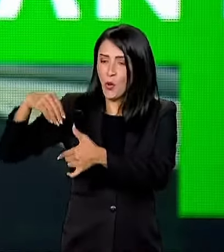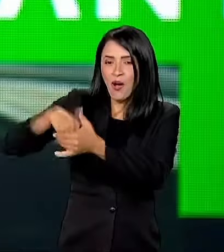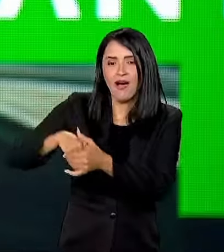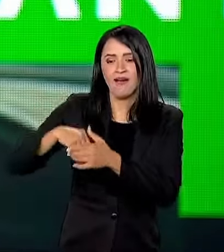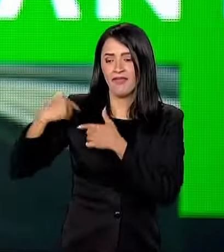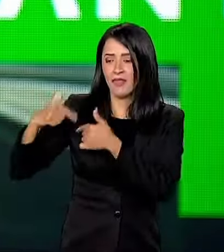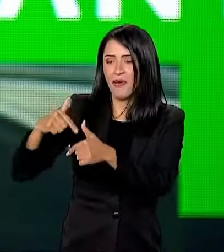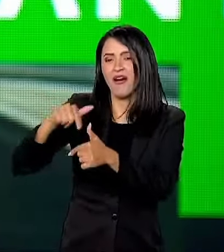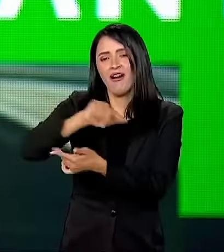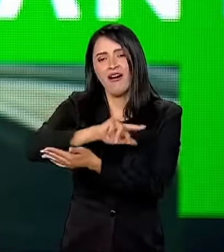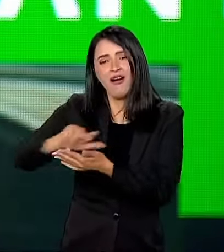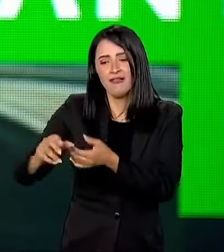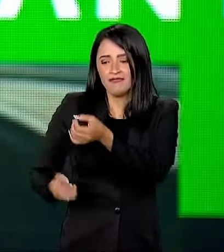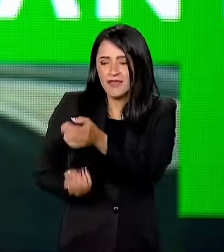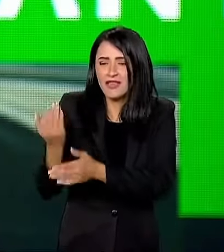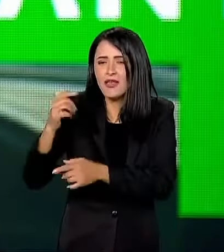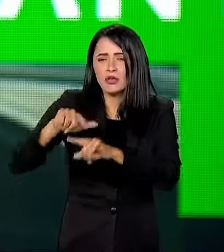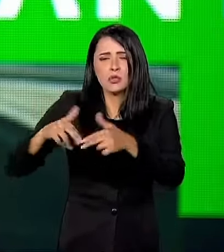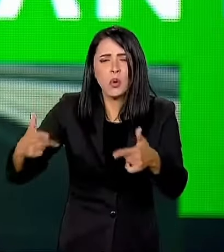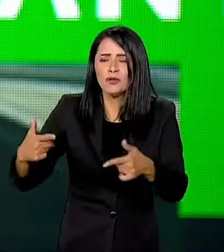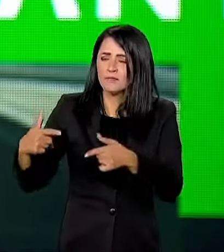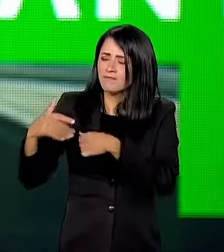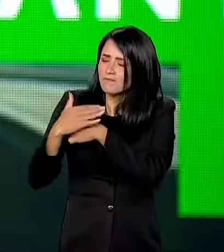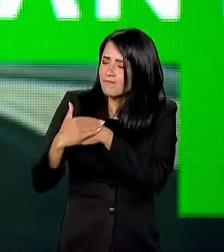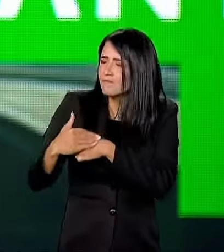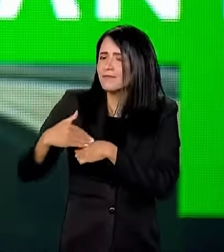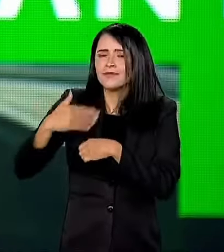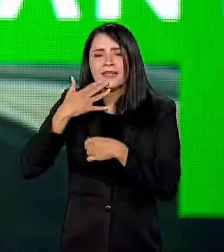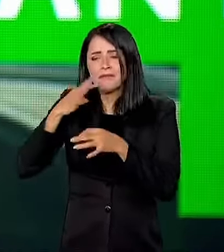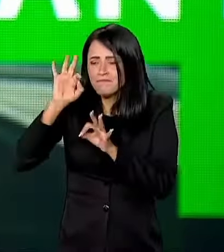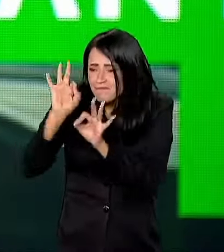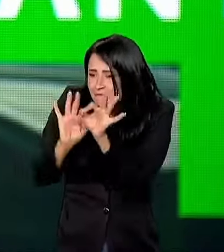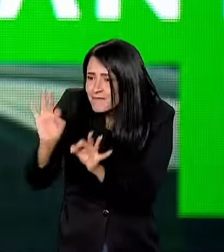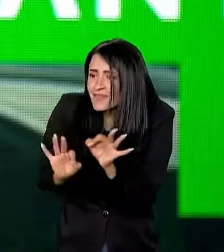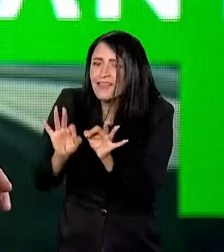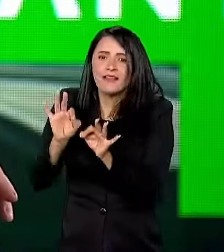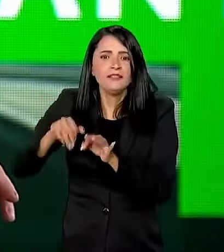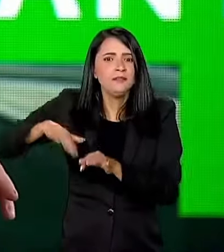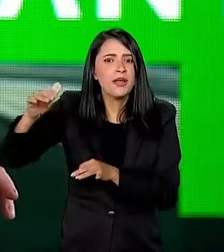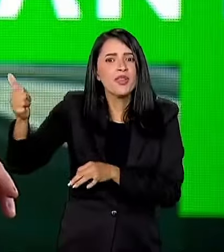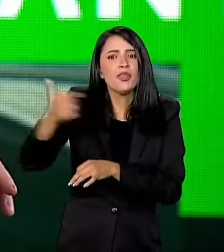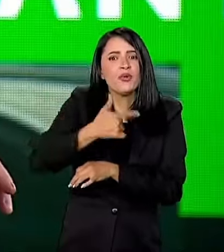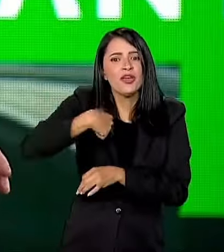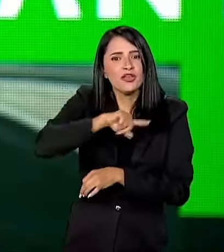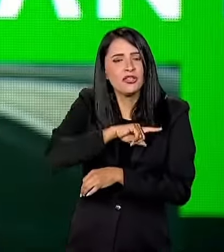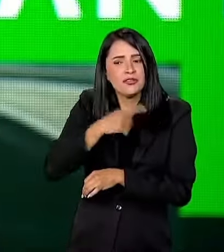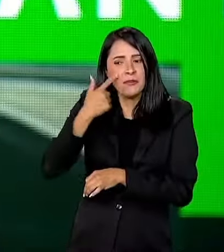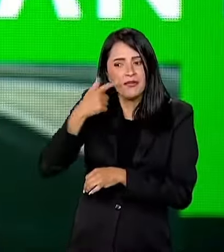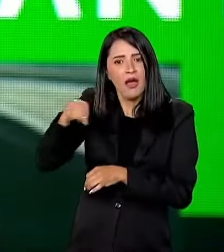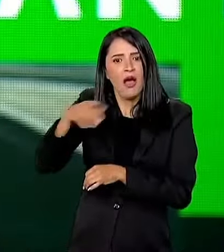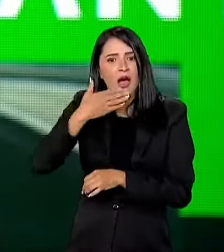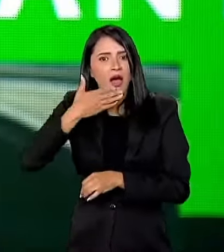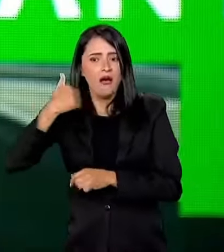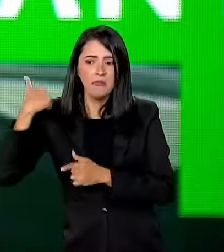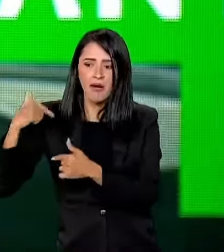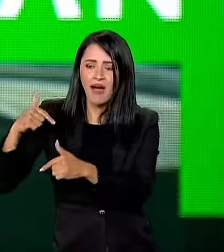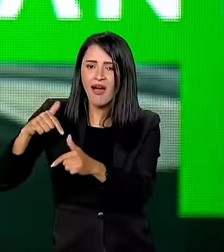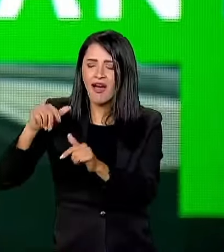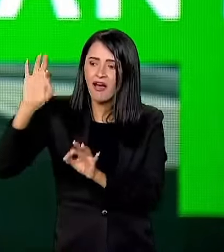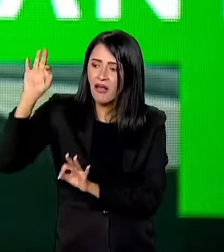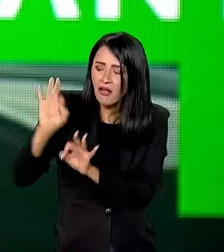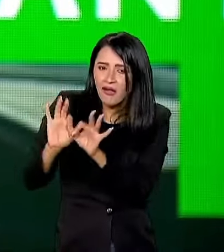trabalham e que produzem as coisas com muito carinho, às vezes mais do que aquilo que a gente esperava. É assim o